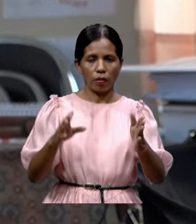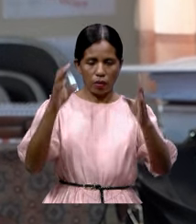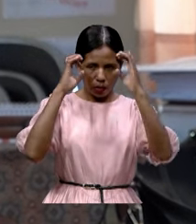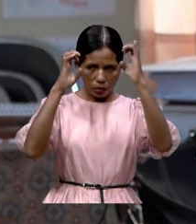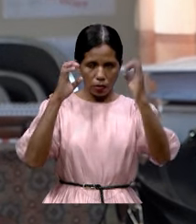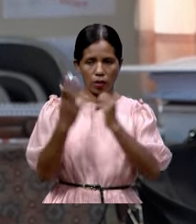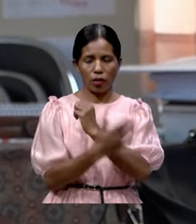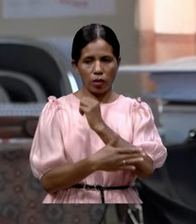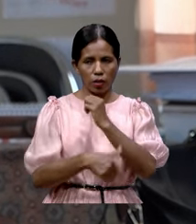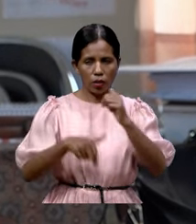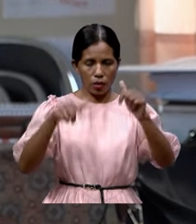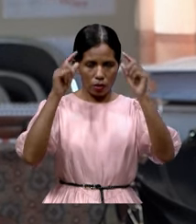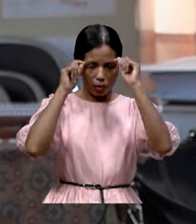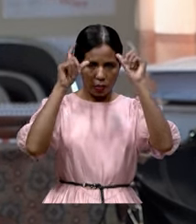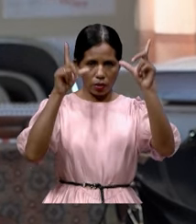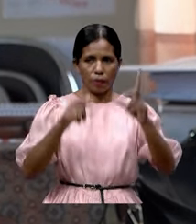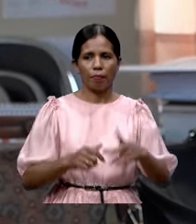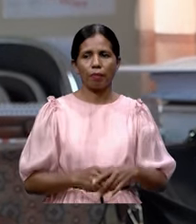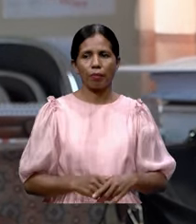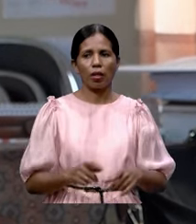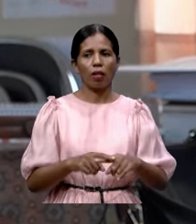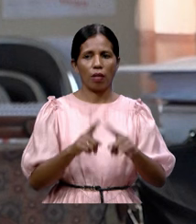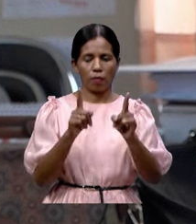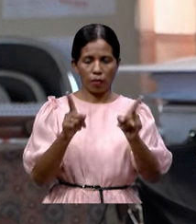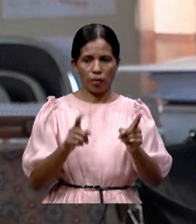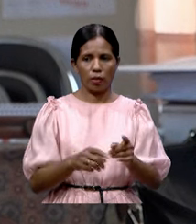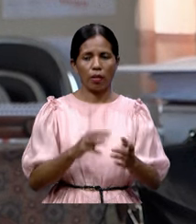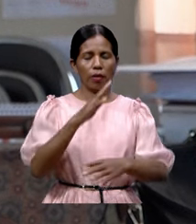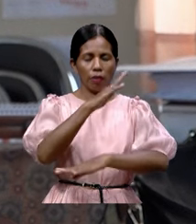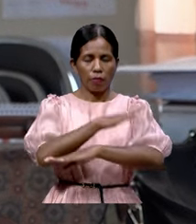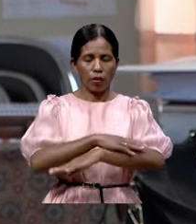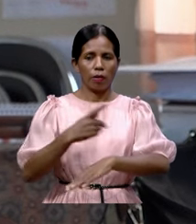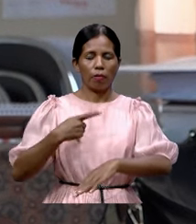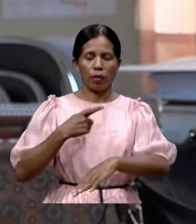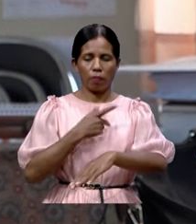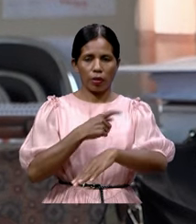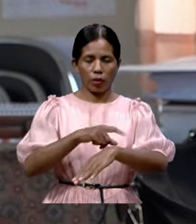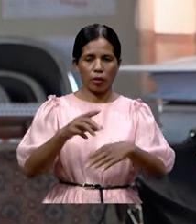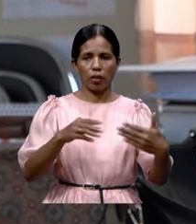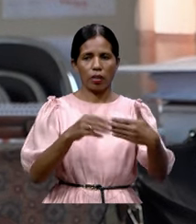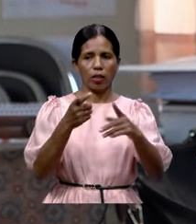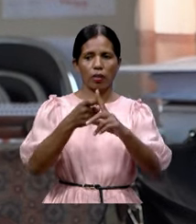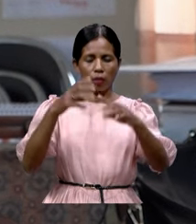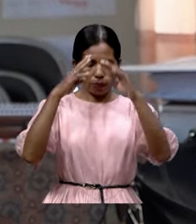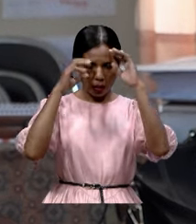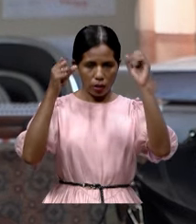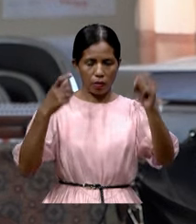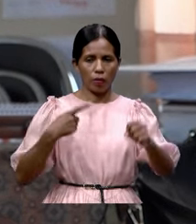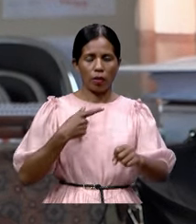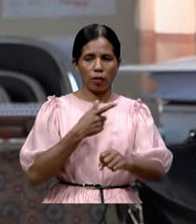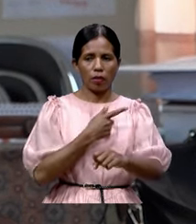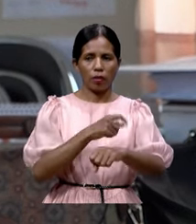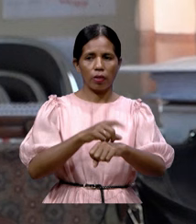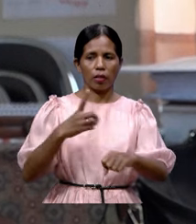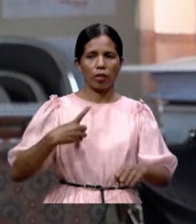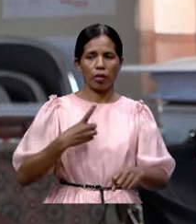e Raidob em Timor-Leste. Maibé, Mesa, Parlamento Nacional, Nebel lidera o vice-presidente do Parlamento Nacional, deputada